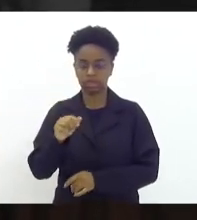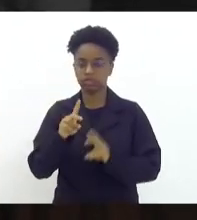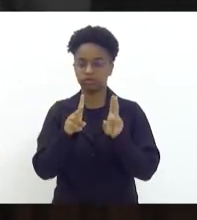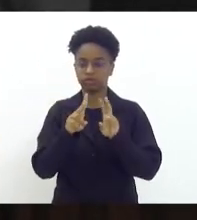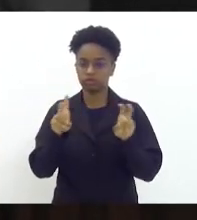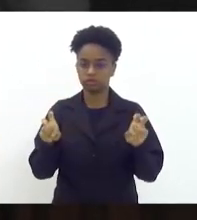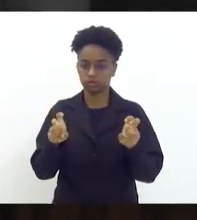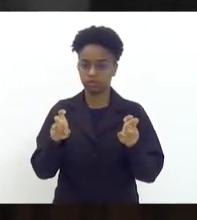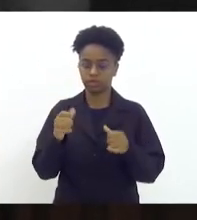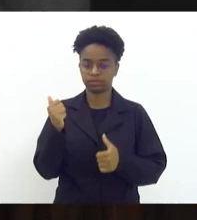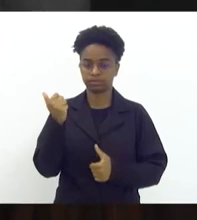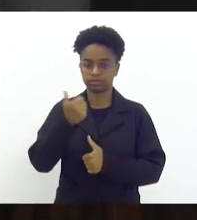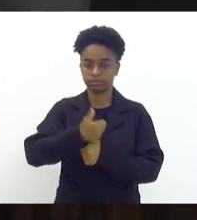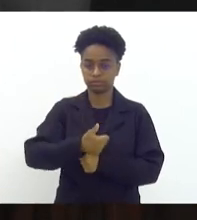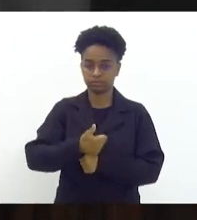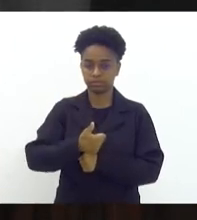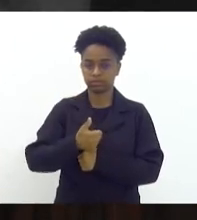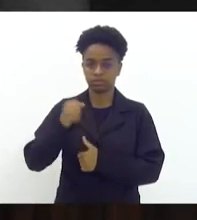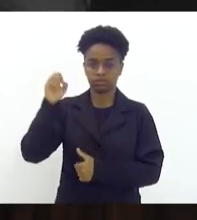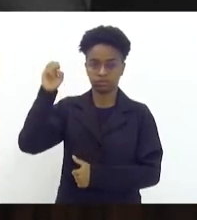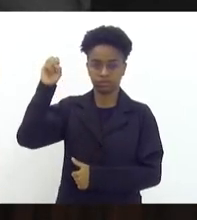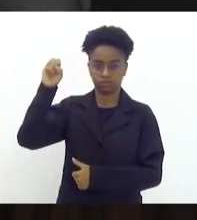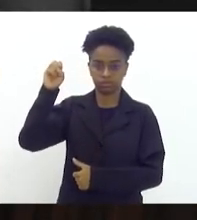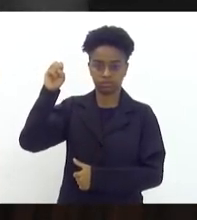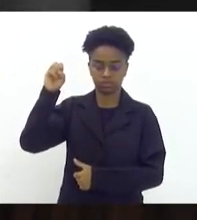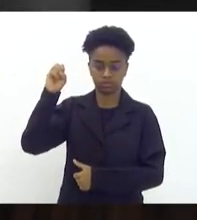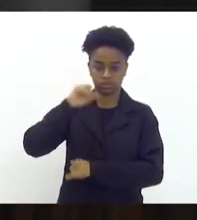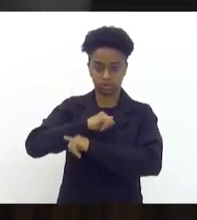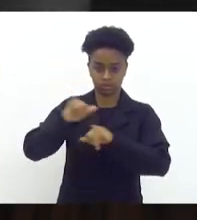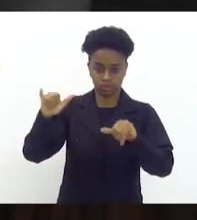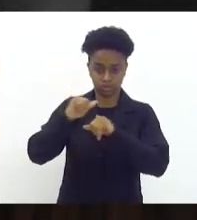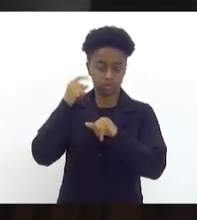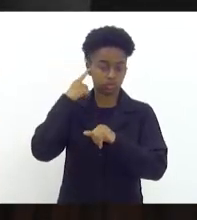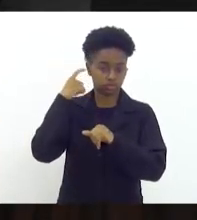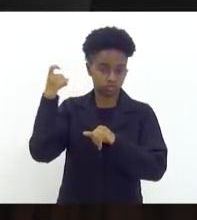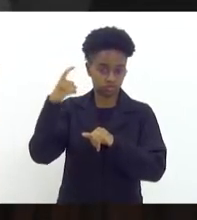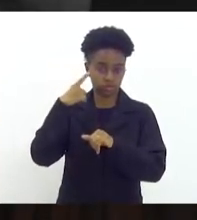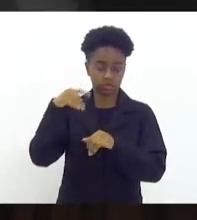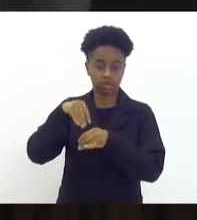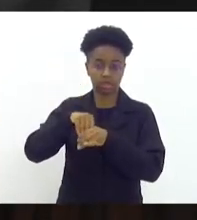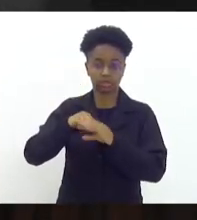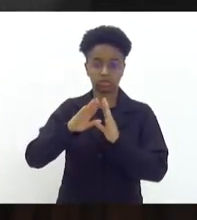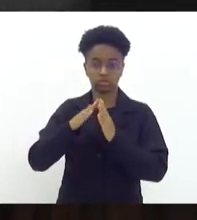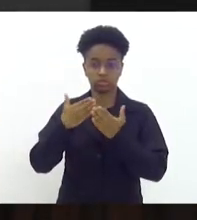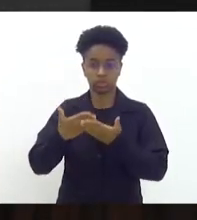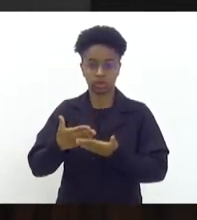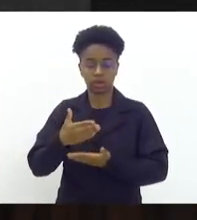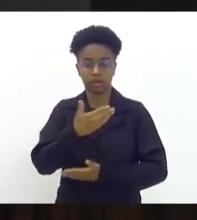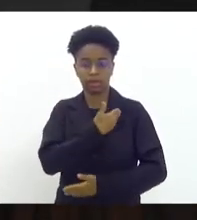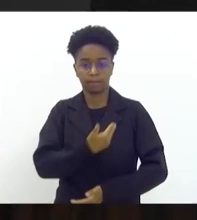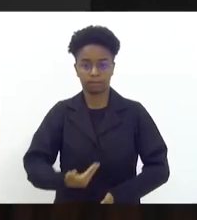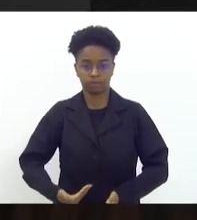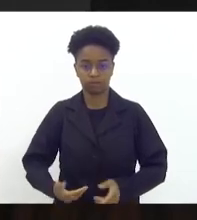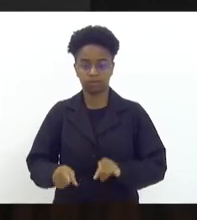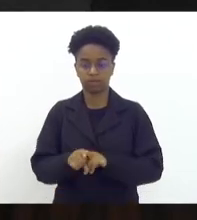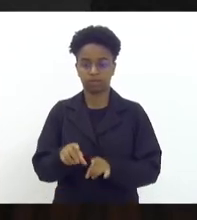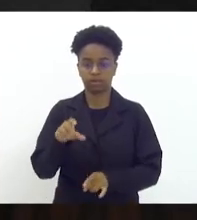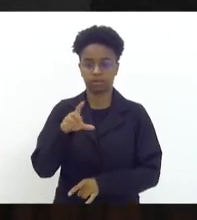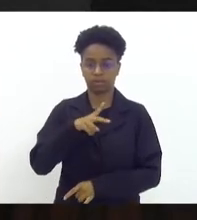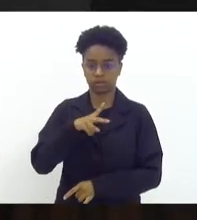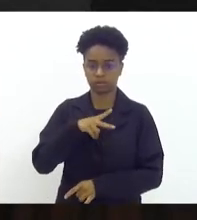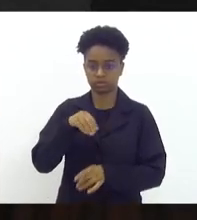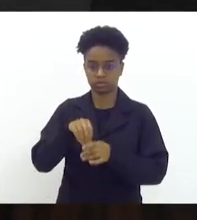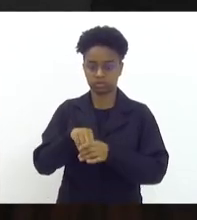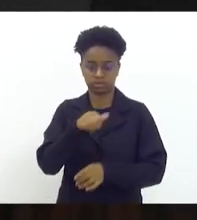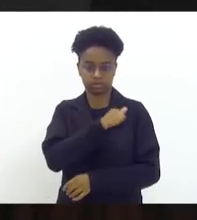dispõe sobre a substituição de Senai sonoros nos estabelecimentos de ensinos públicos e privados no âmbito do Estado